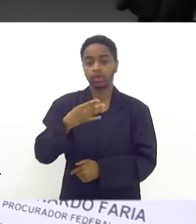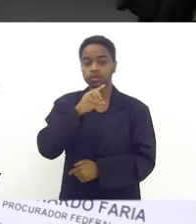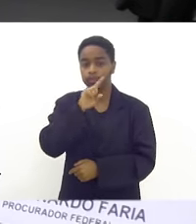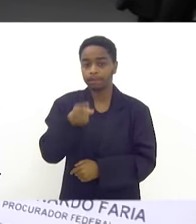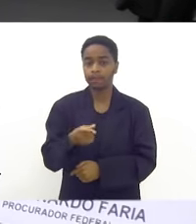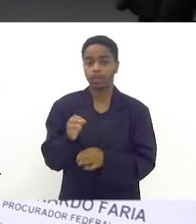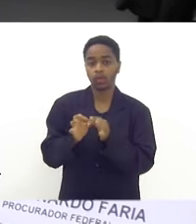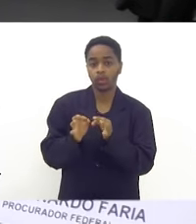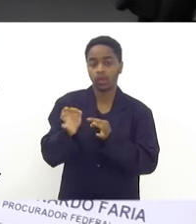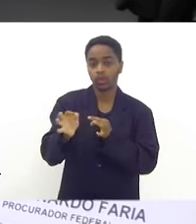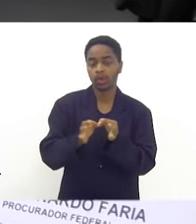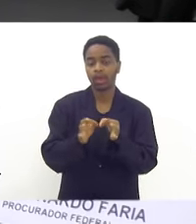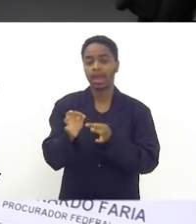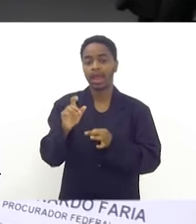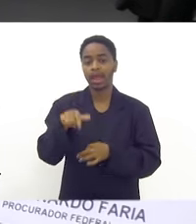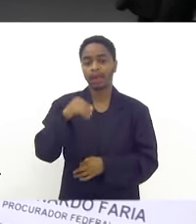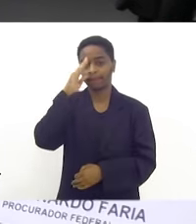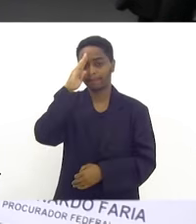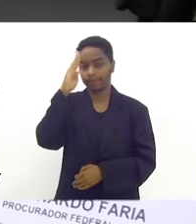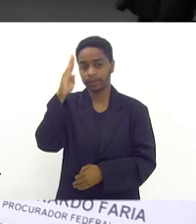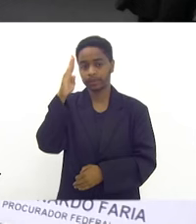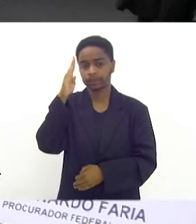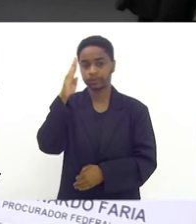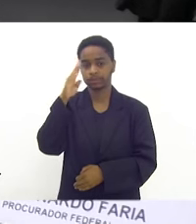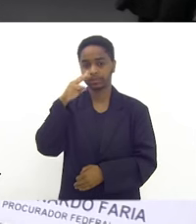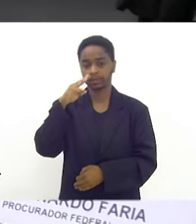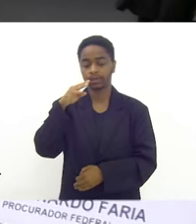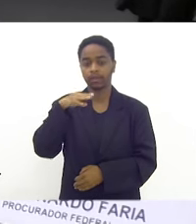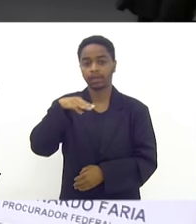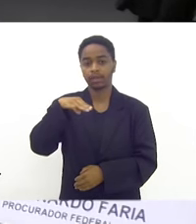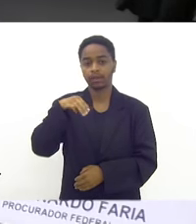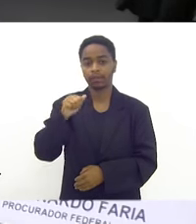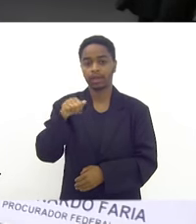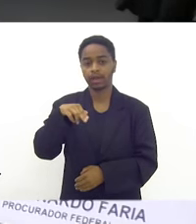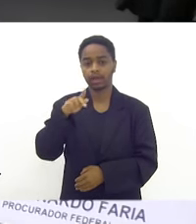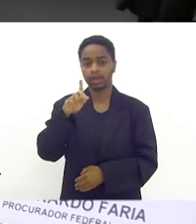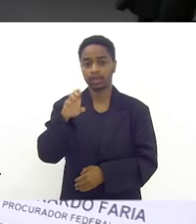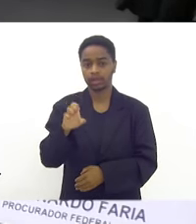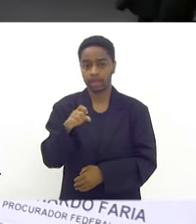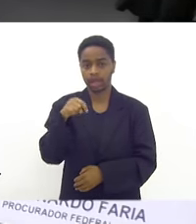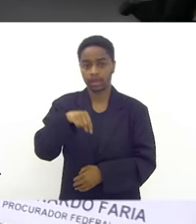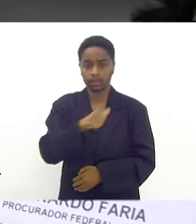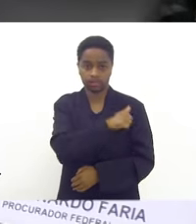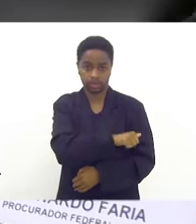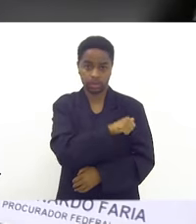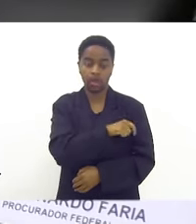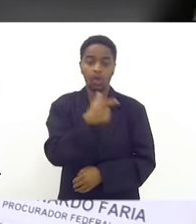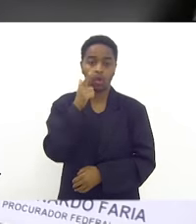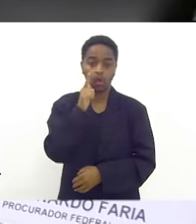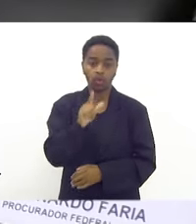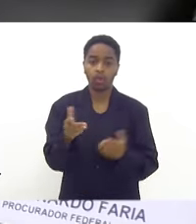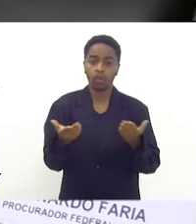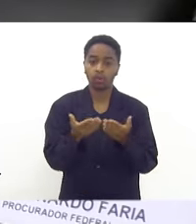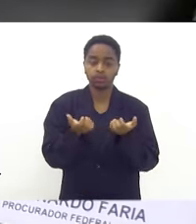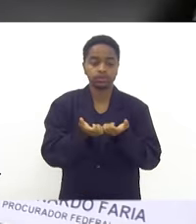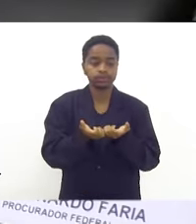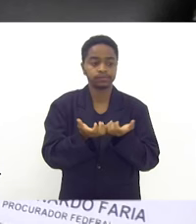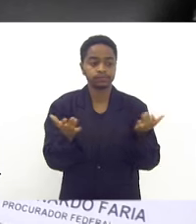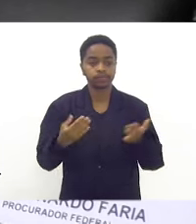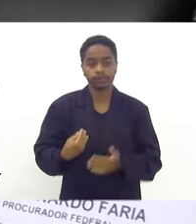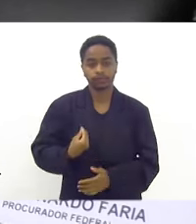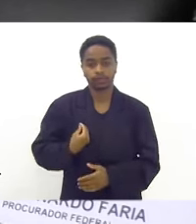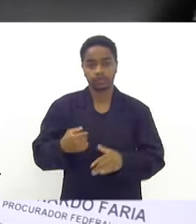se constituiu como o maior o maior manguezal do Estado do Rio de Janeiro que hoje garante a vida na Bahia de Guanabara aquela é uma atuação de